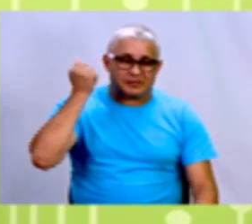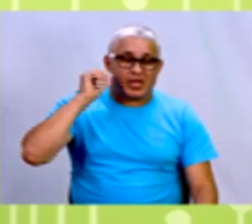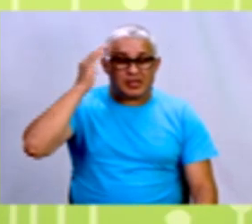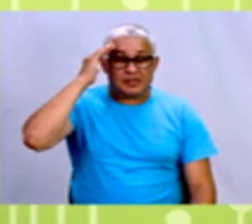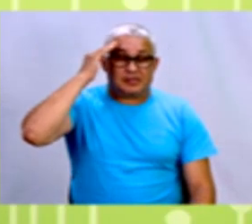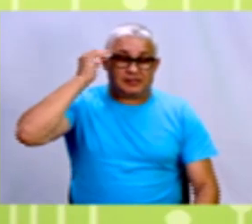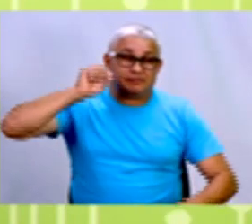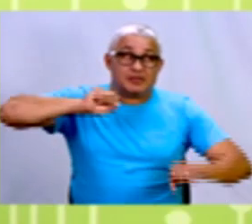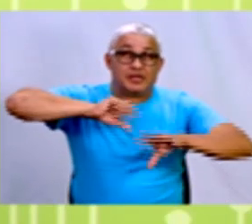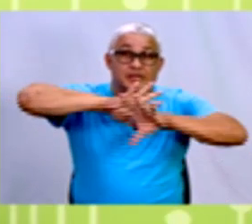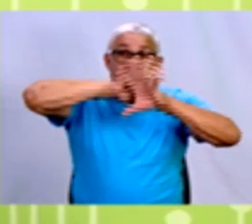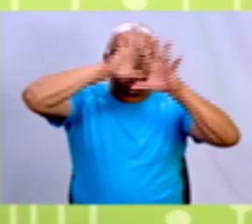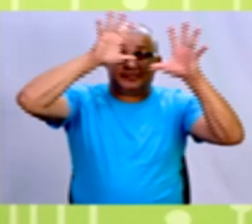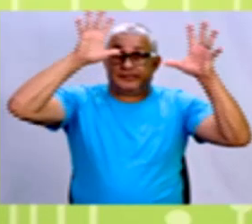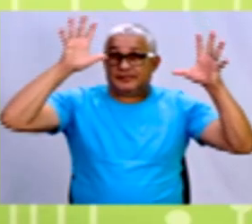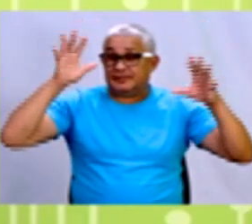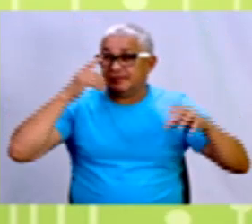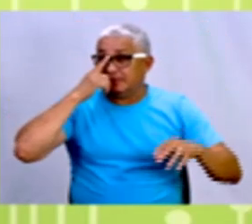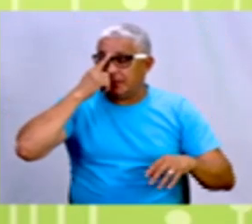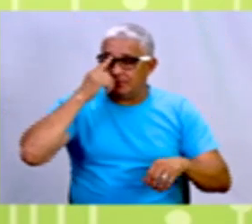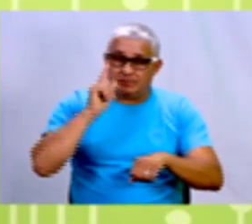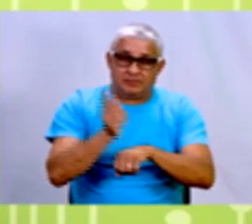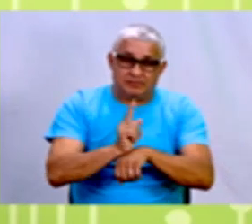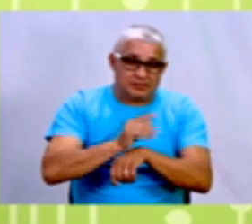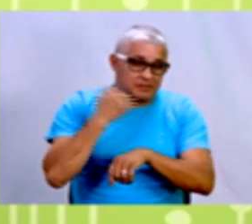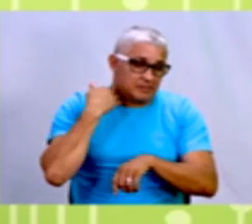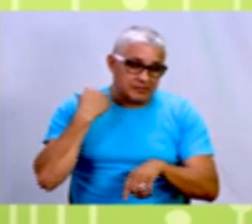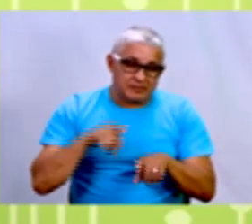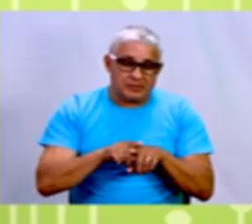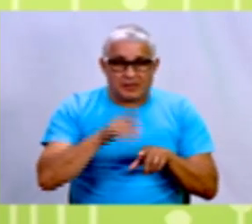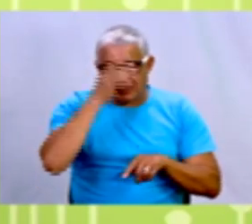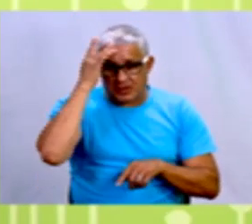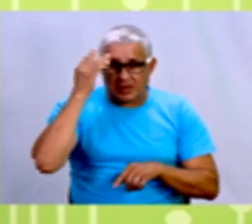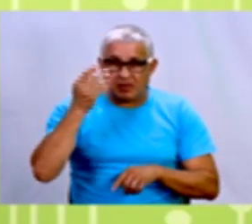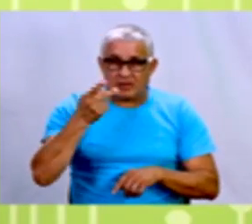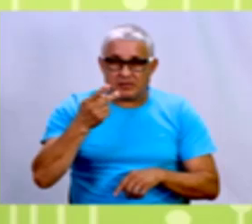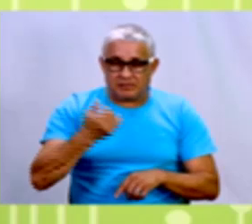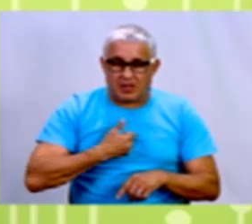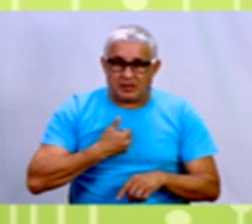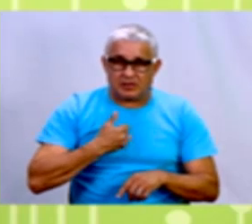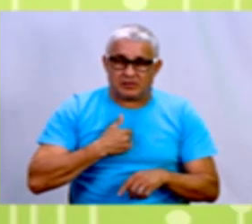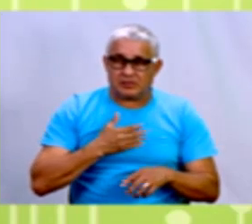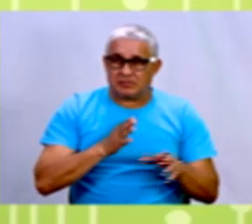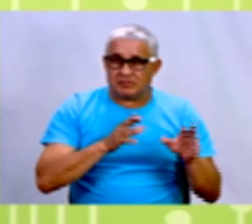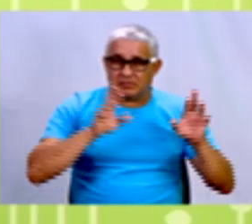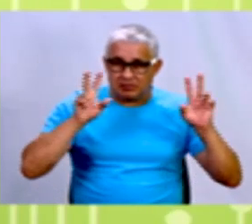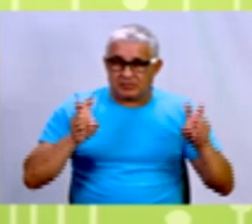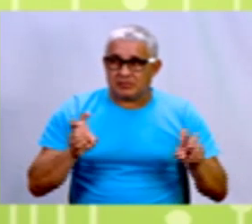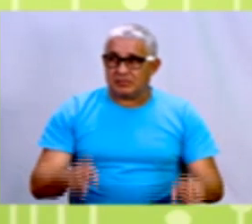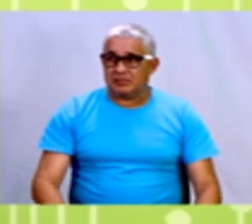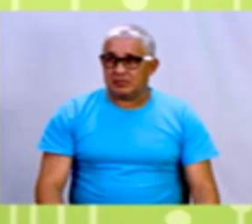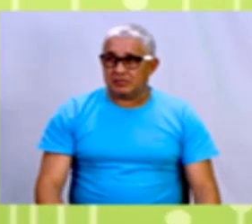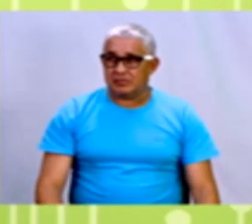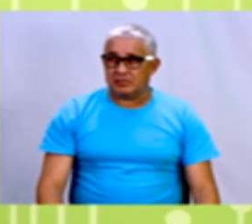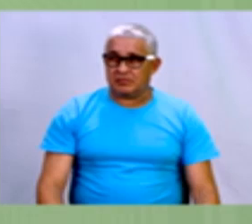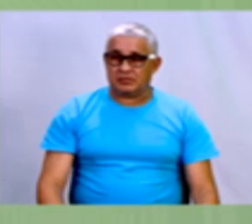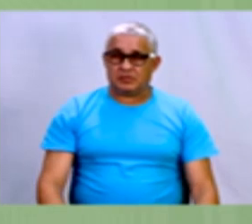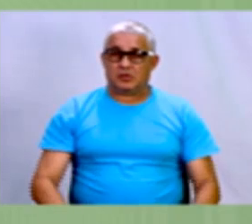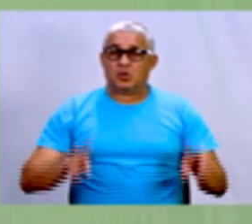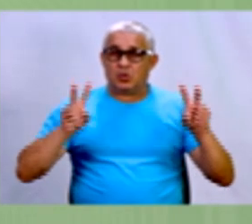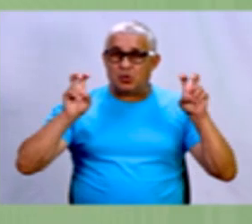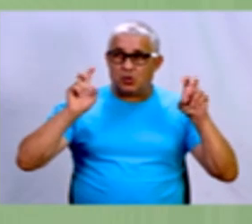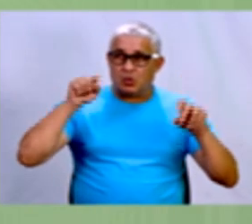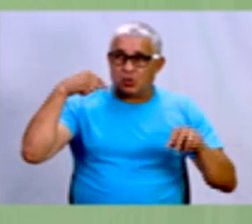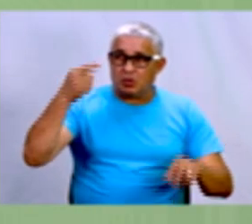quando ou um gerente de banco, alguém estiver falando, passando isso para vocês, tá? O nosso próximo